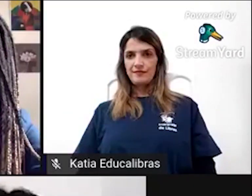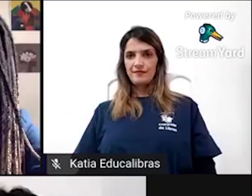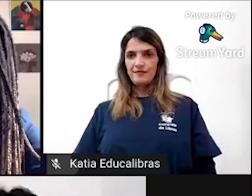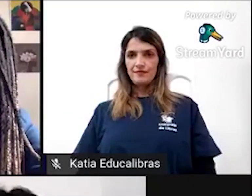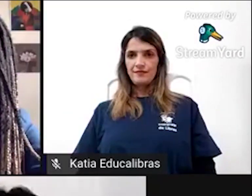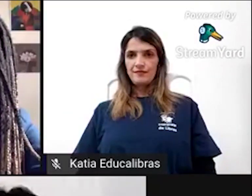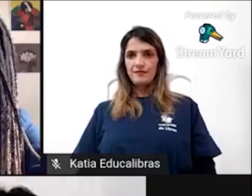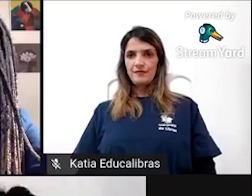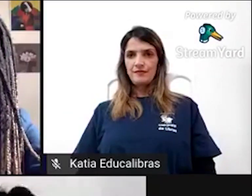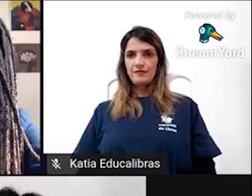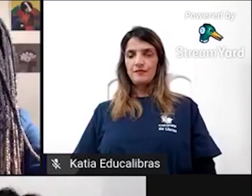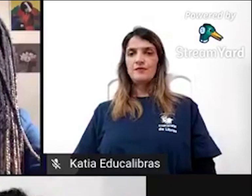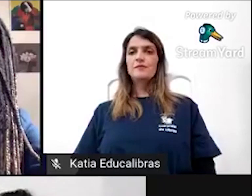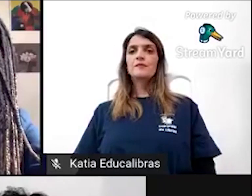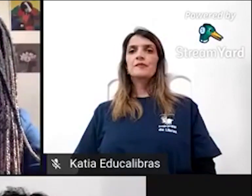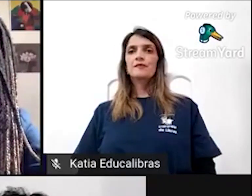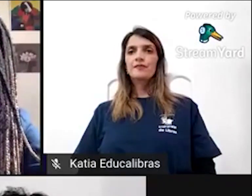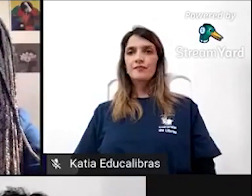caos.